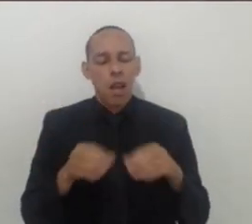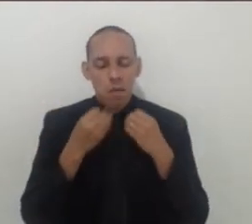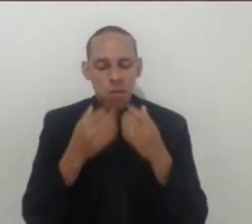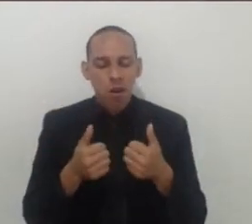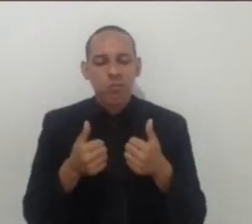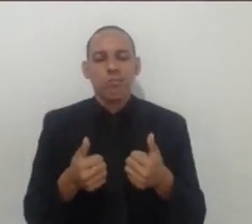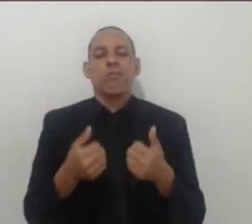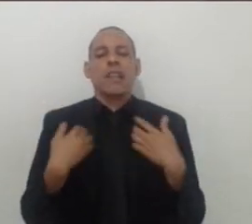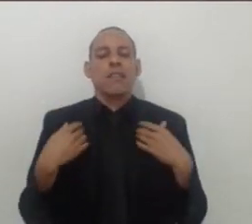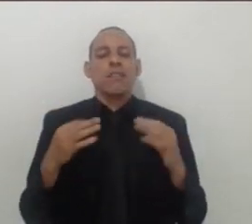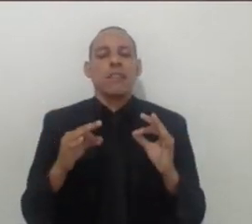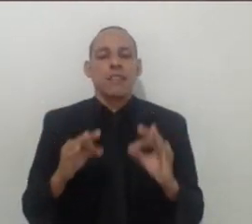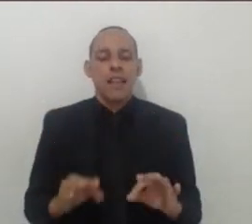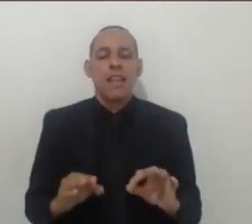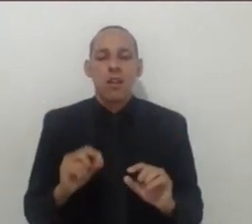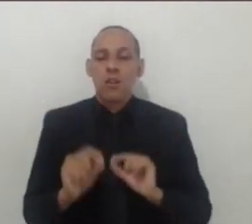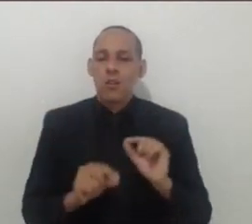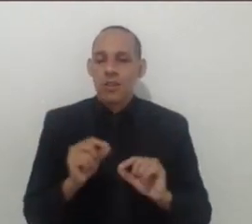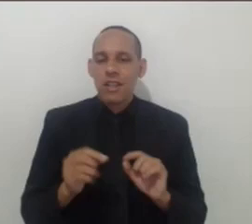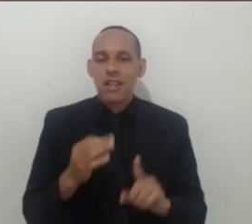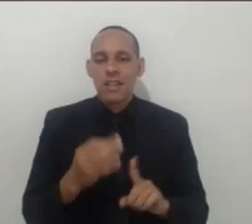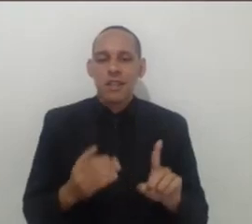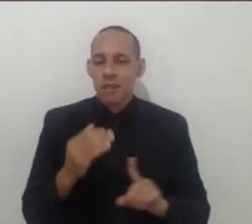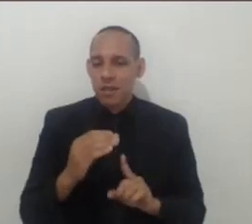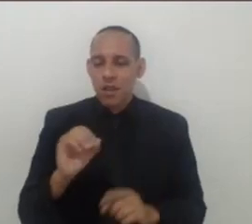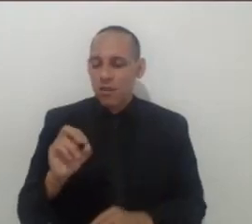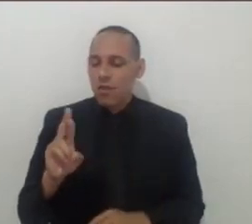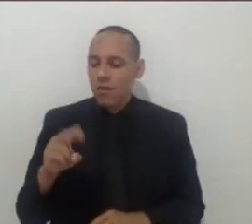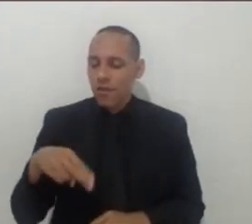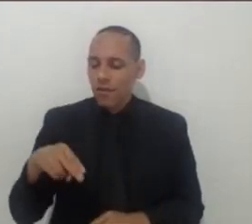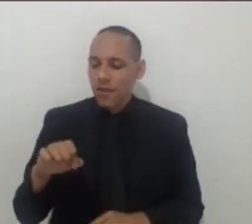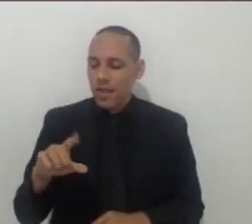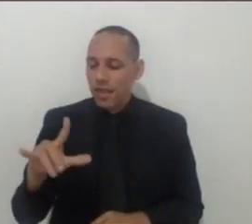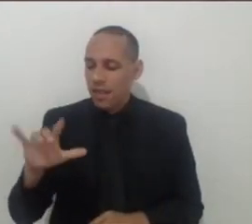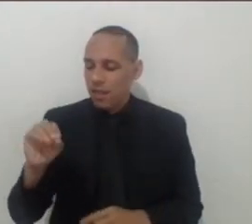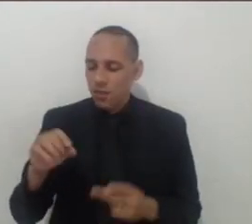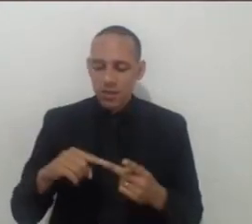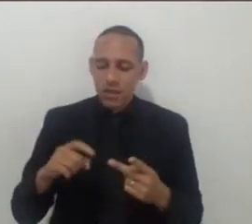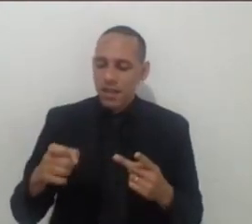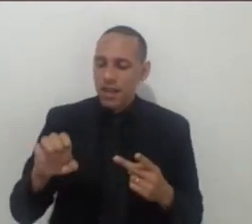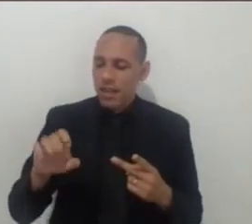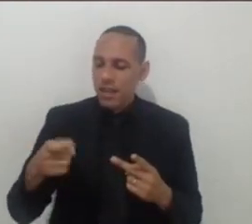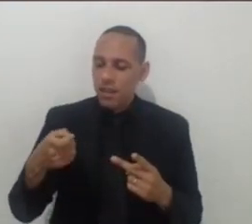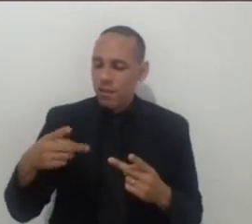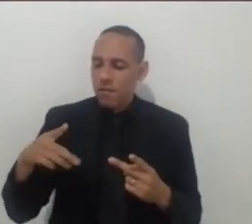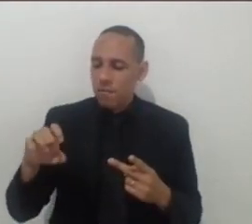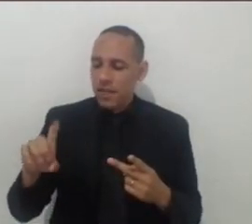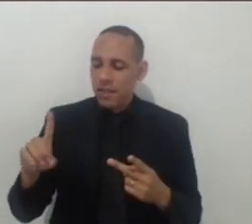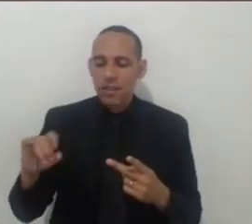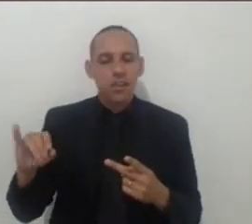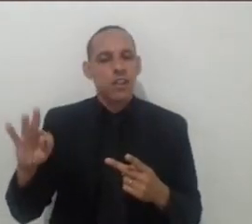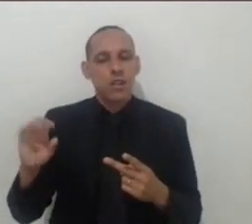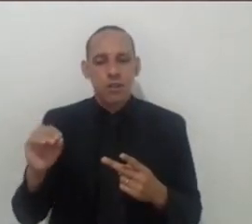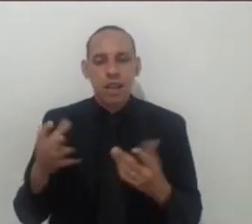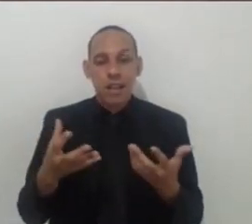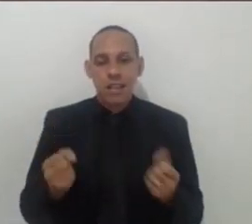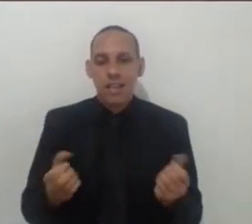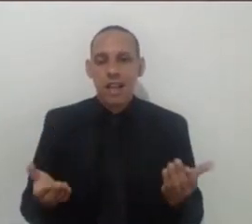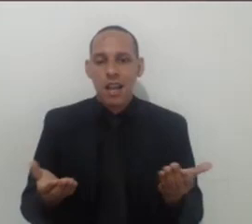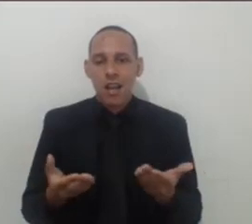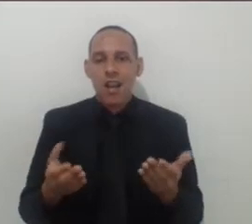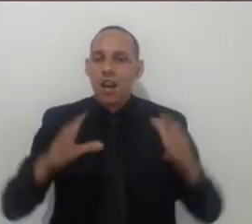certeza disso, do Cornélio, do Expedito, que assumirão os destinos da nossa corte